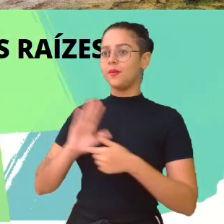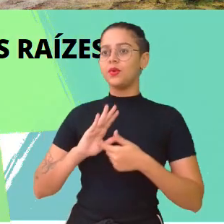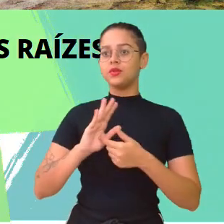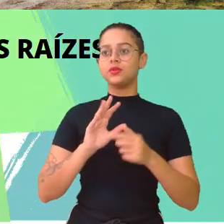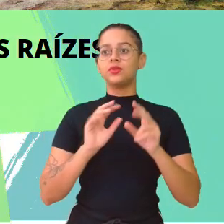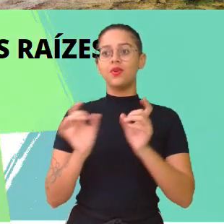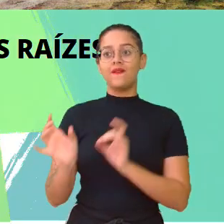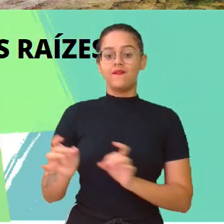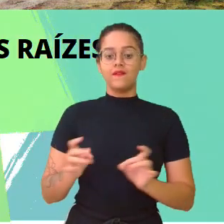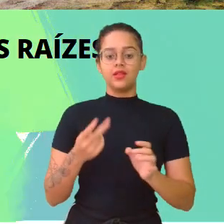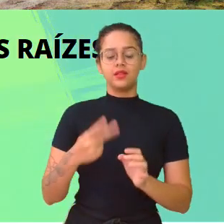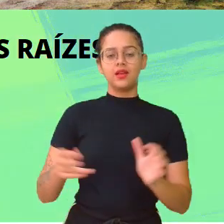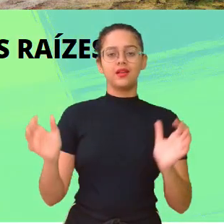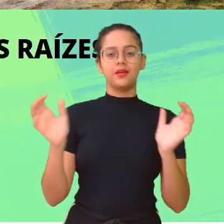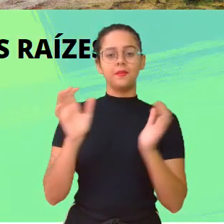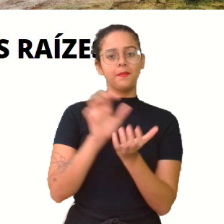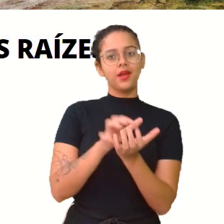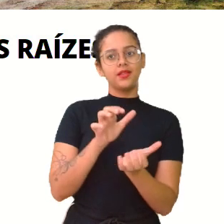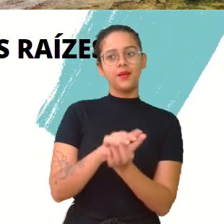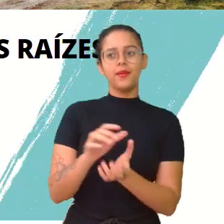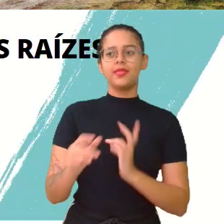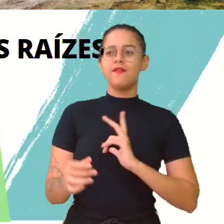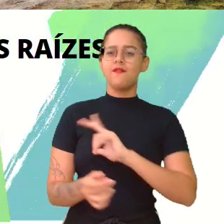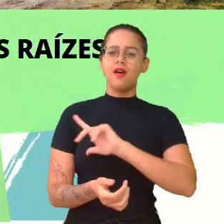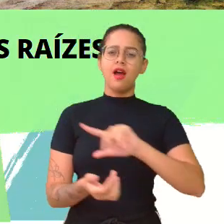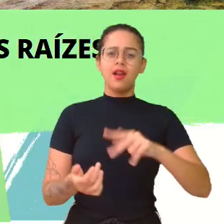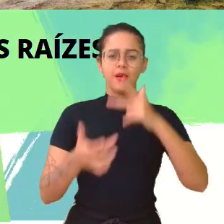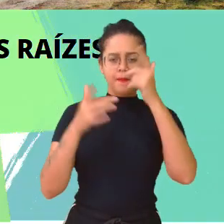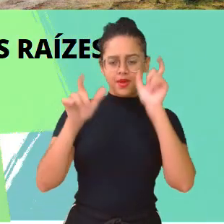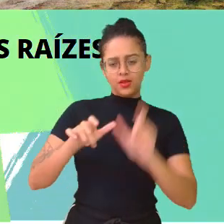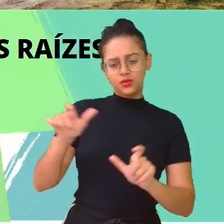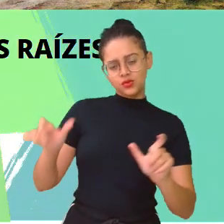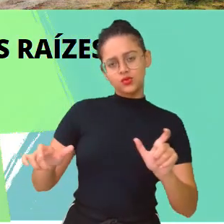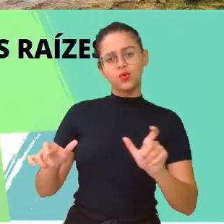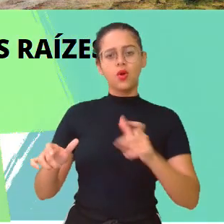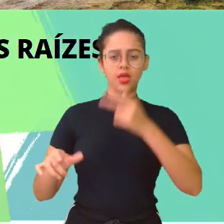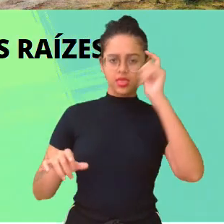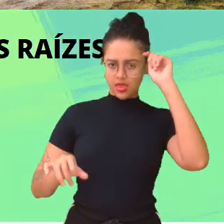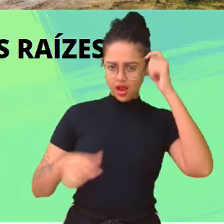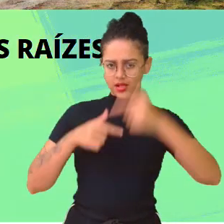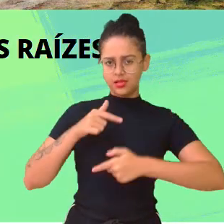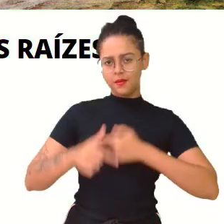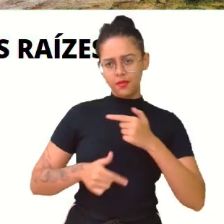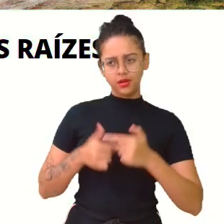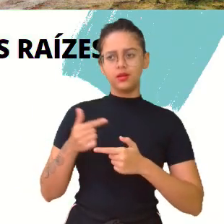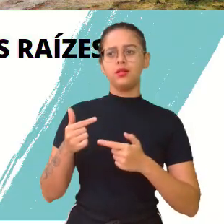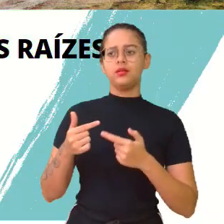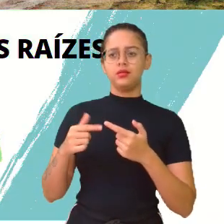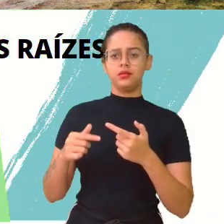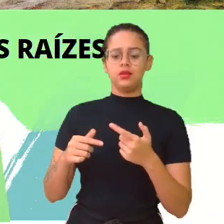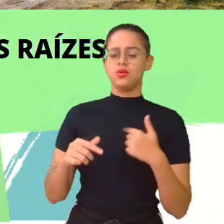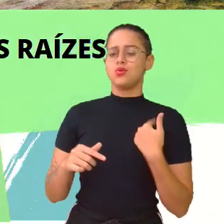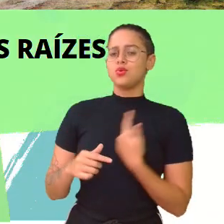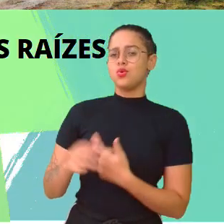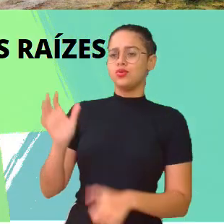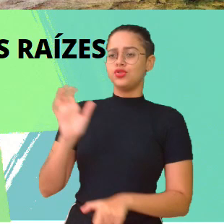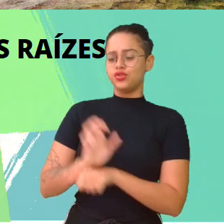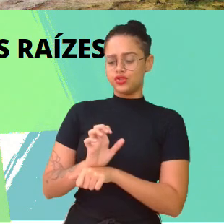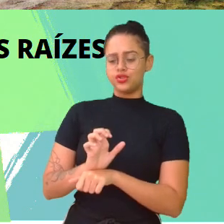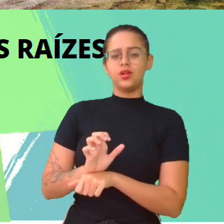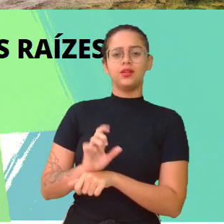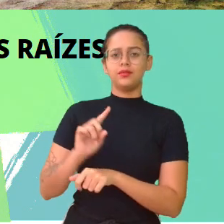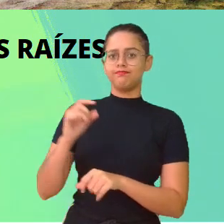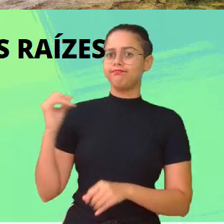aqui em Pernambuco. Então, a gente vê que tem muitas pessoas negras trabalhando nela, né? Então, como o nosso estado foi um estado